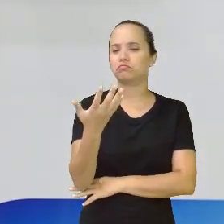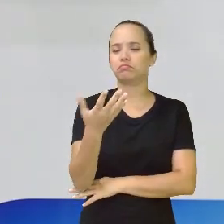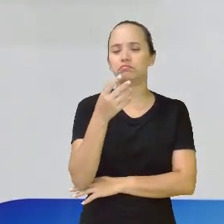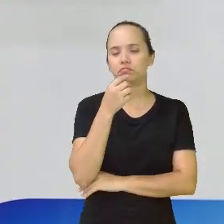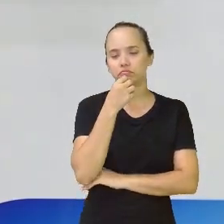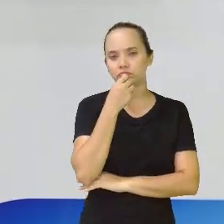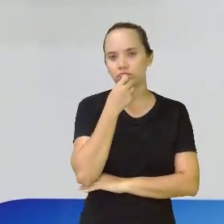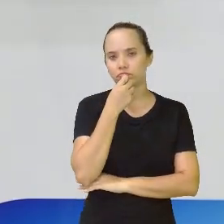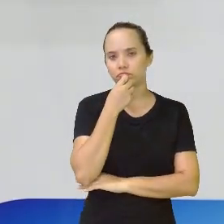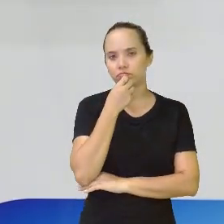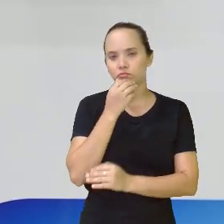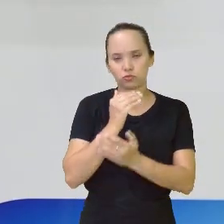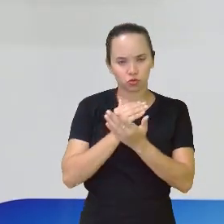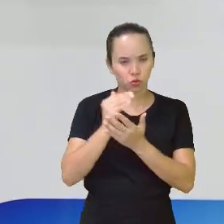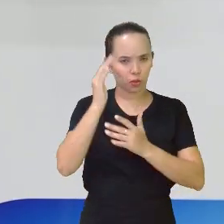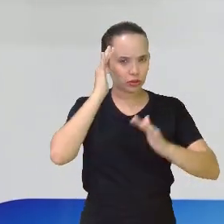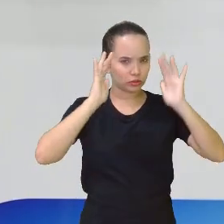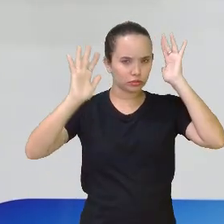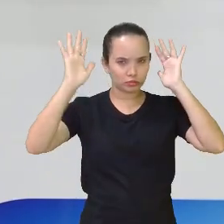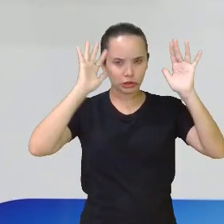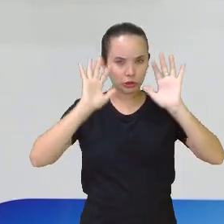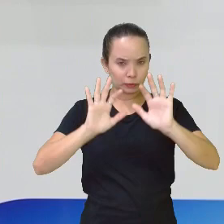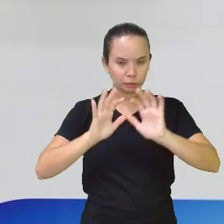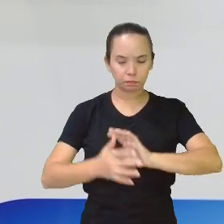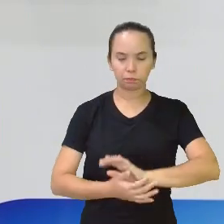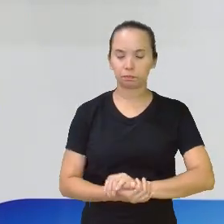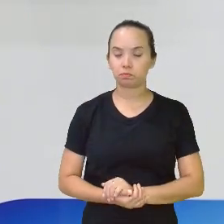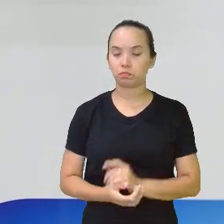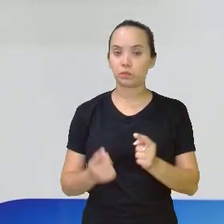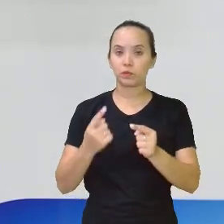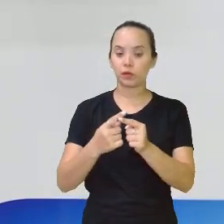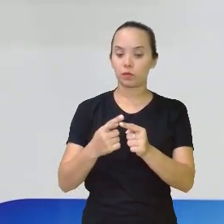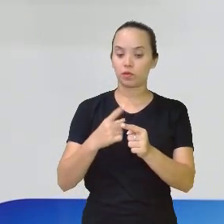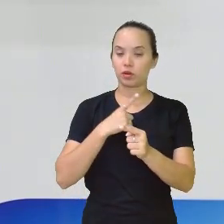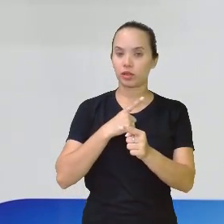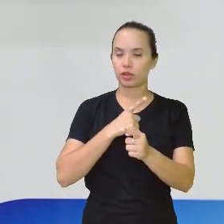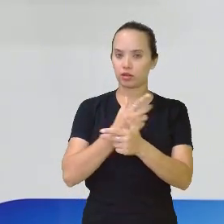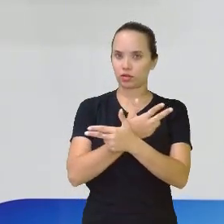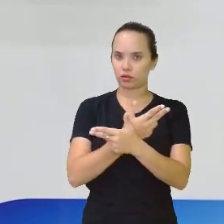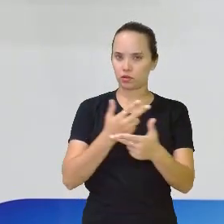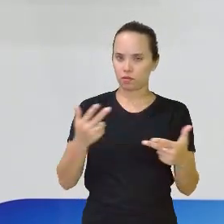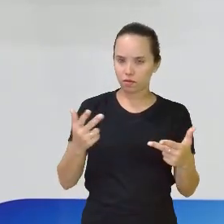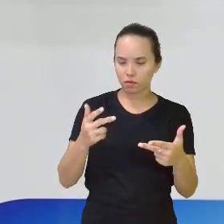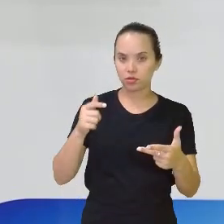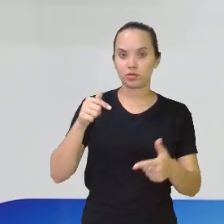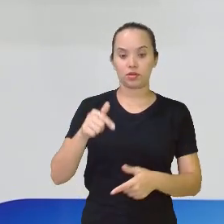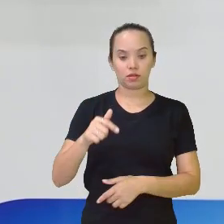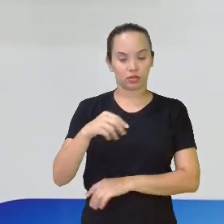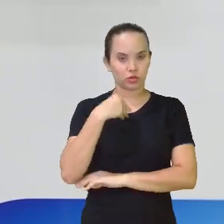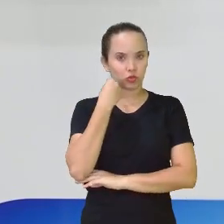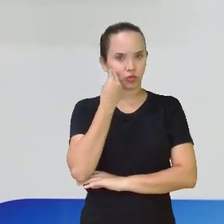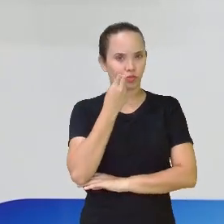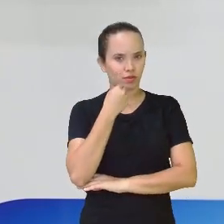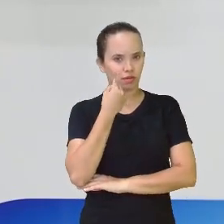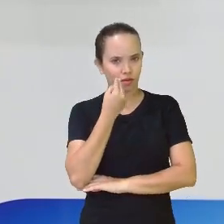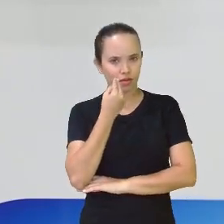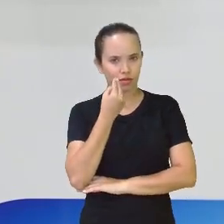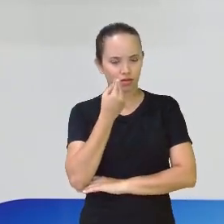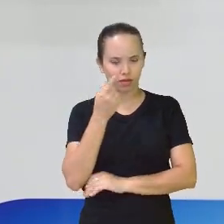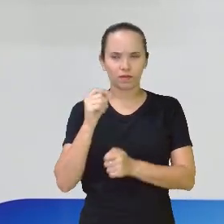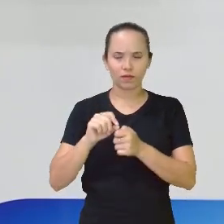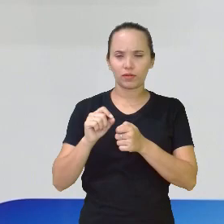Começa a imaginar. Existem alguns elementos nesse experimento que fazem com que a vela ela